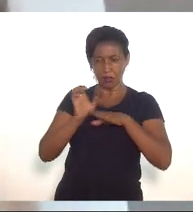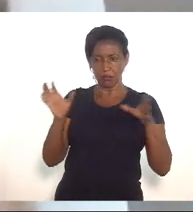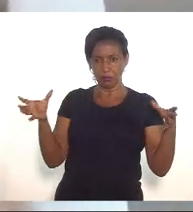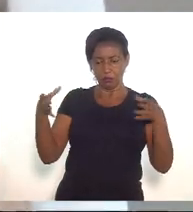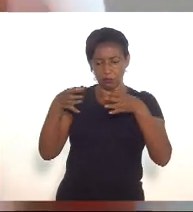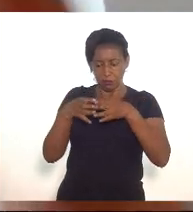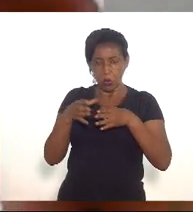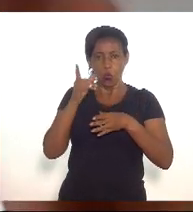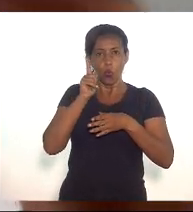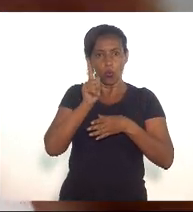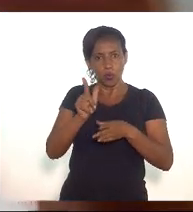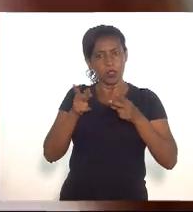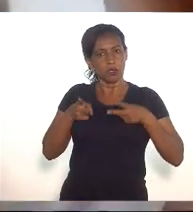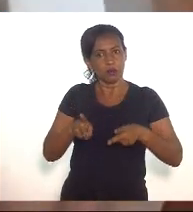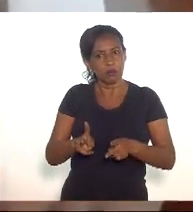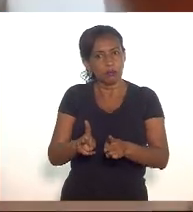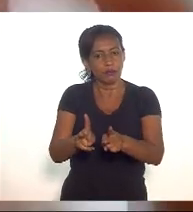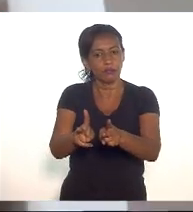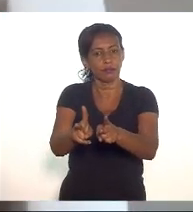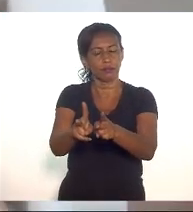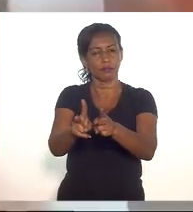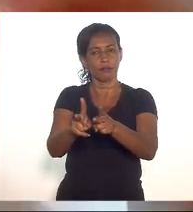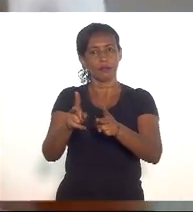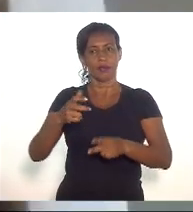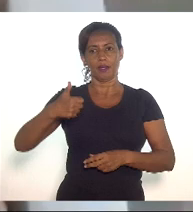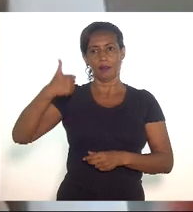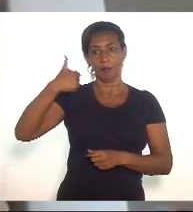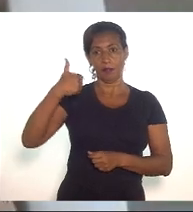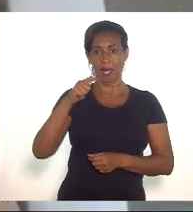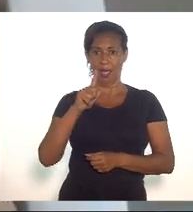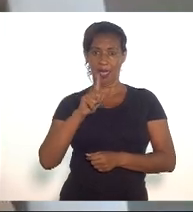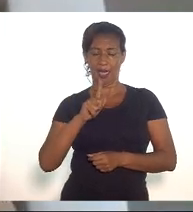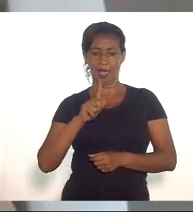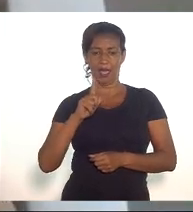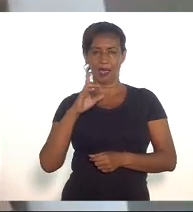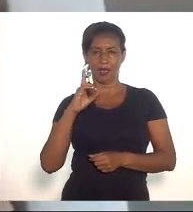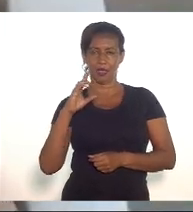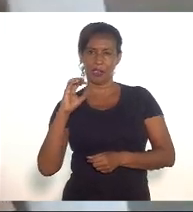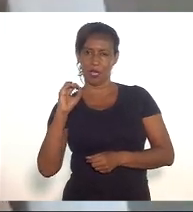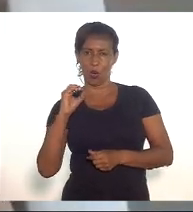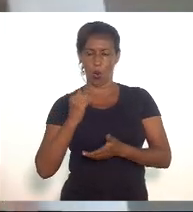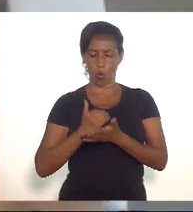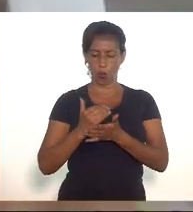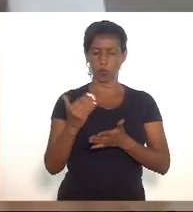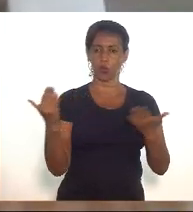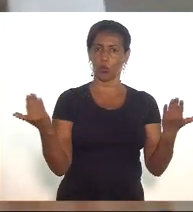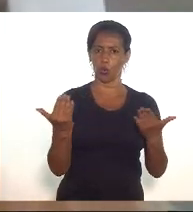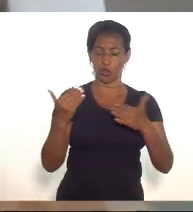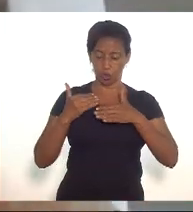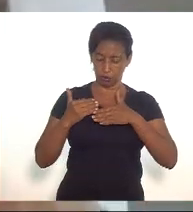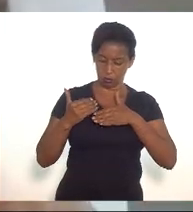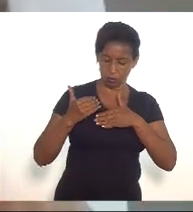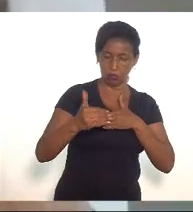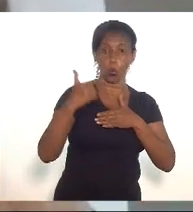retomar. O primeiro exemplo disso é essa LDO que foi noticiada hoje. E daqui para frente nós teremos